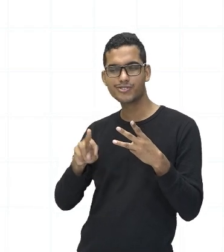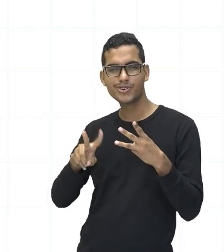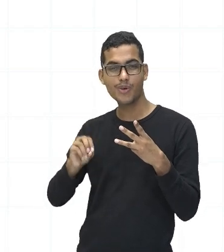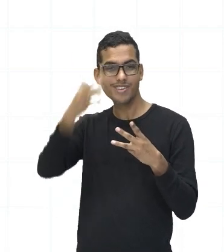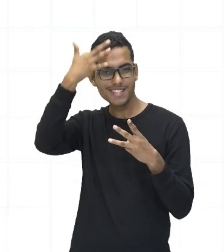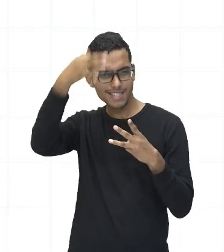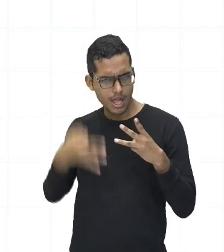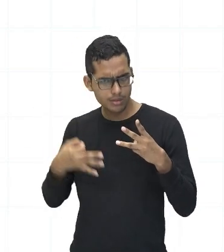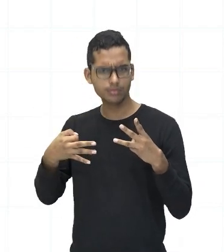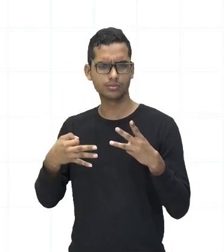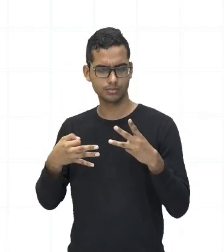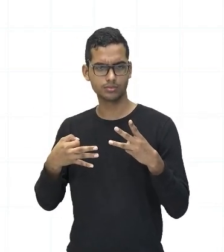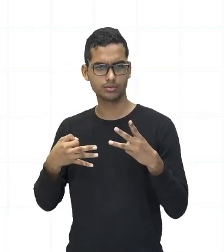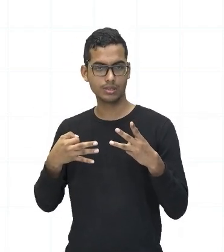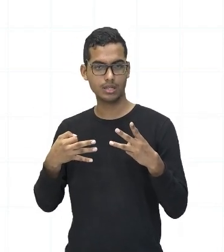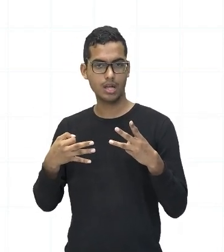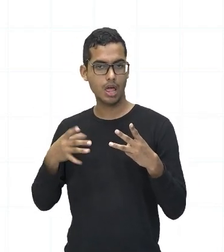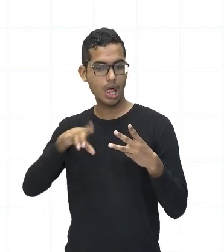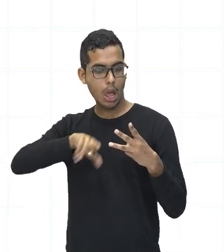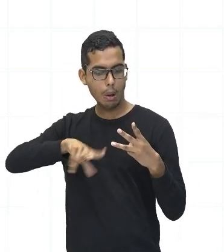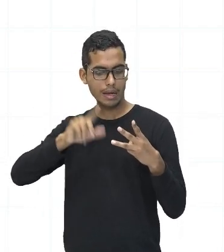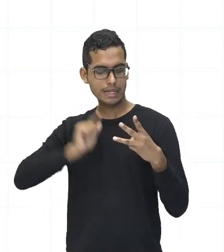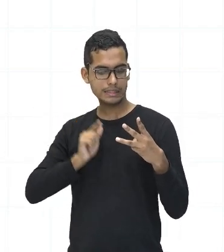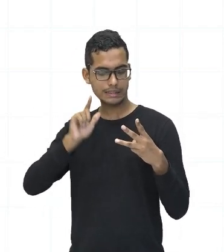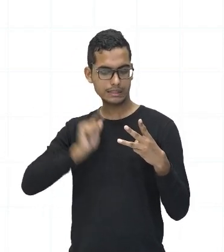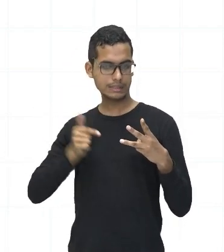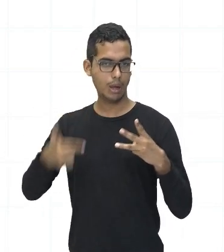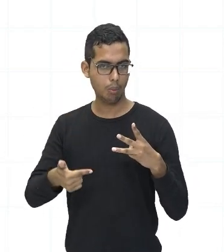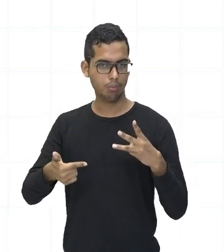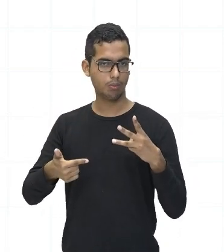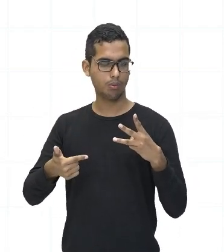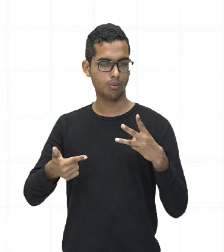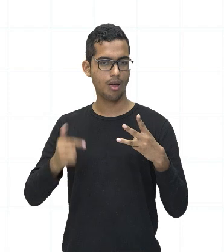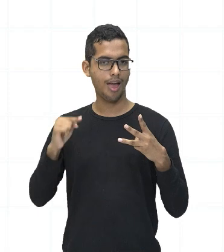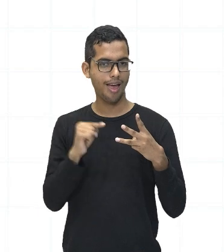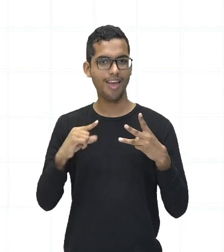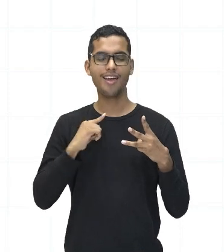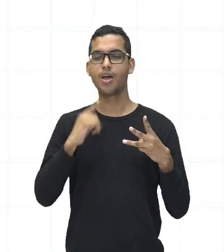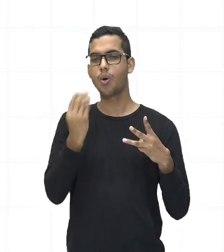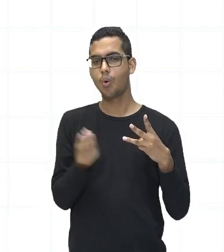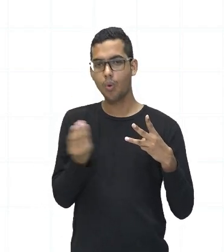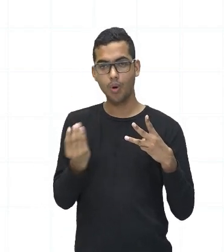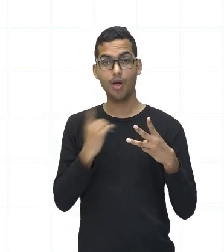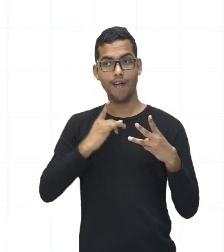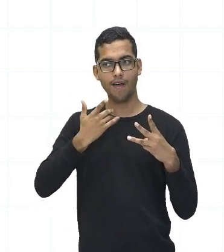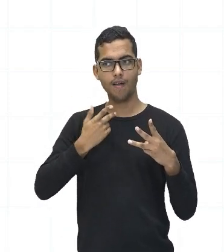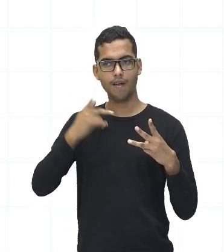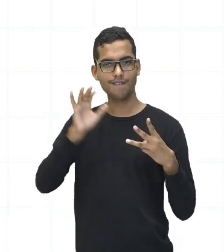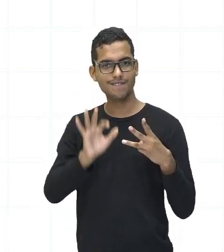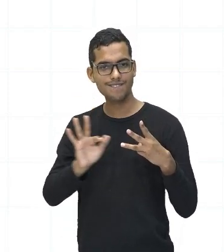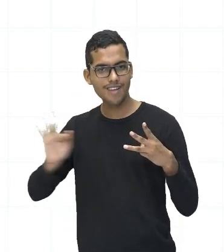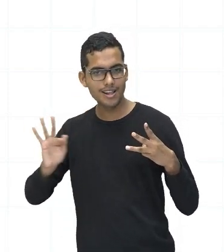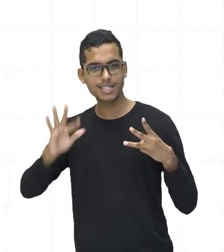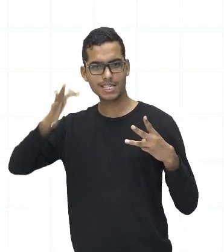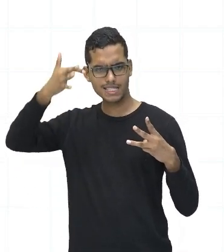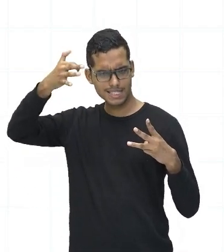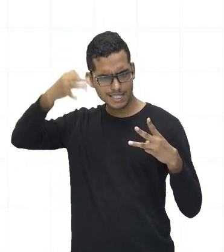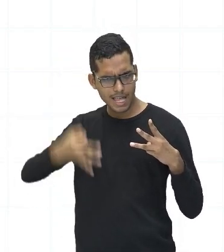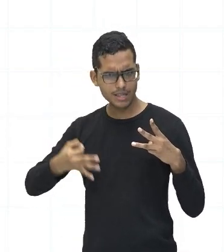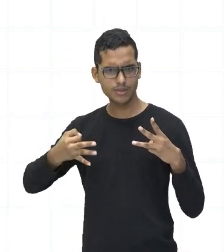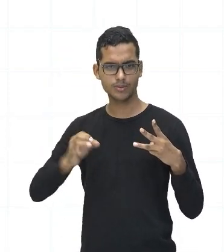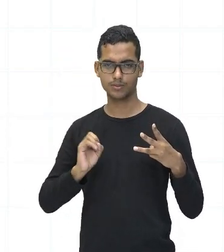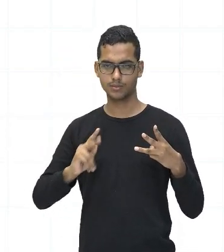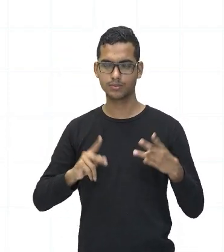estão prescrevendo nenhuma ação. Eles estão fazendo aí falas de certeza, de modo indicativo,